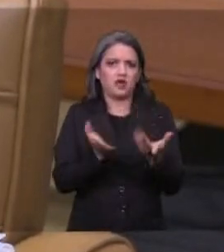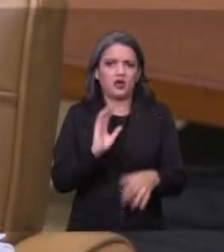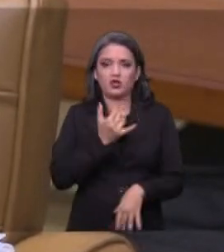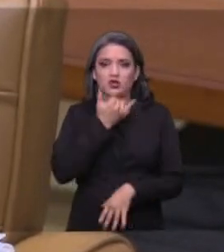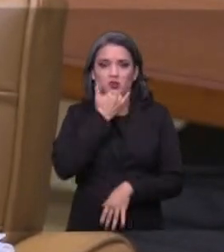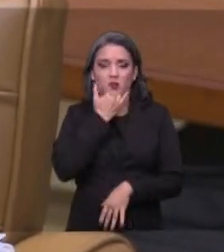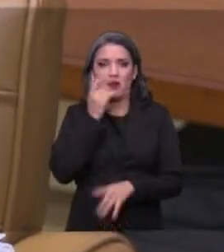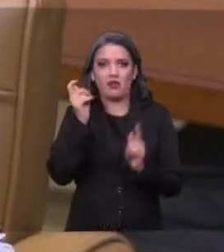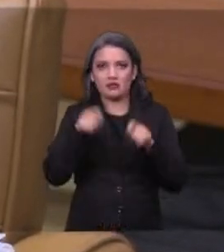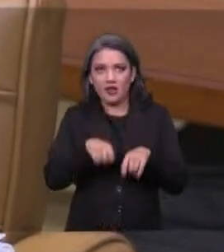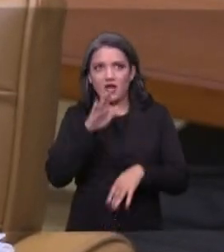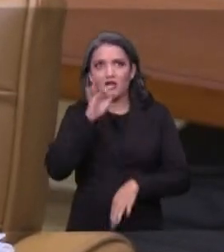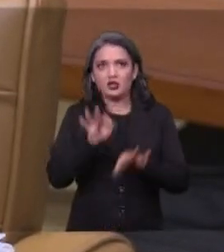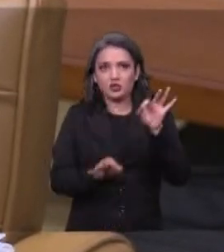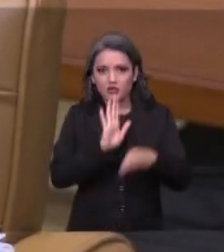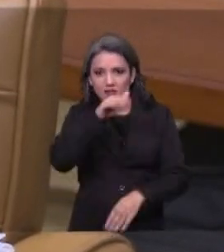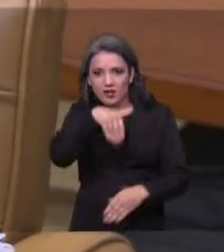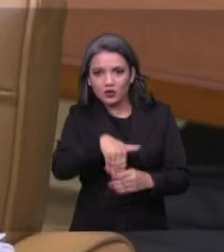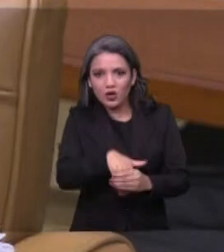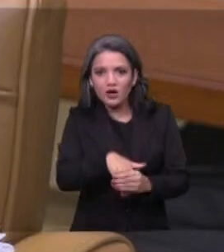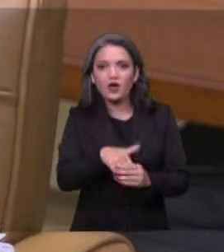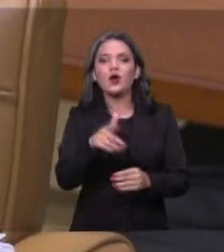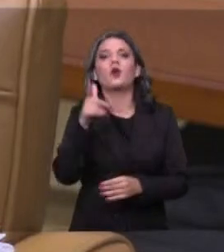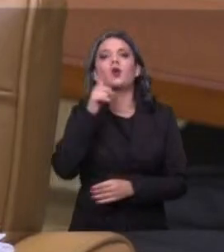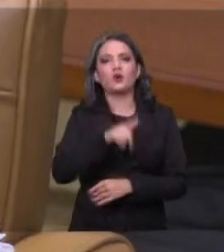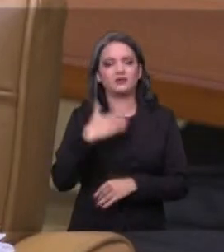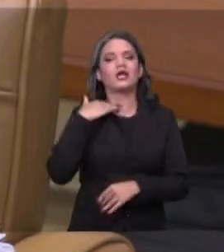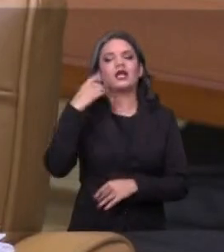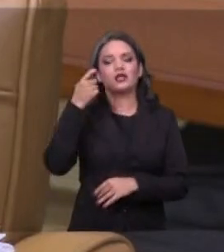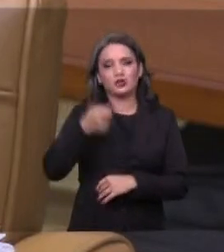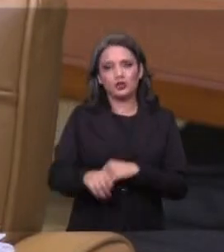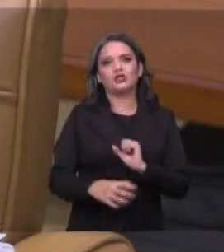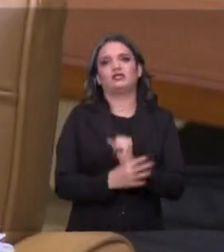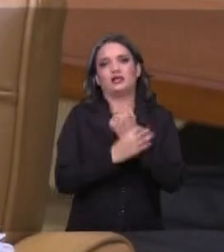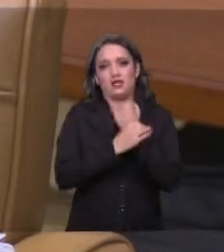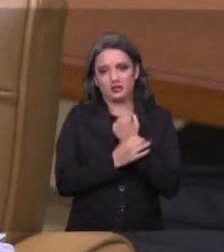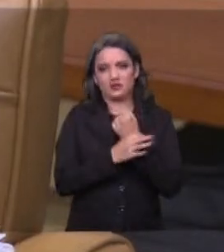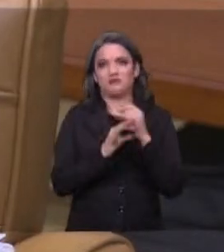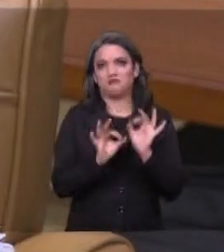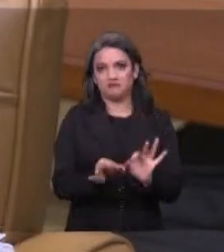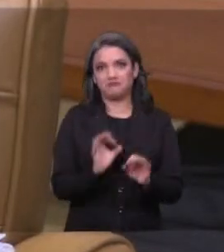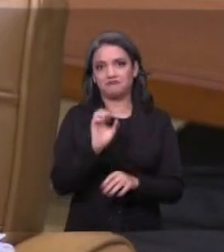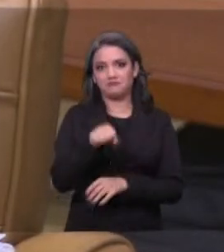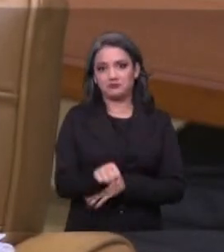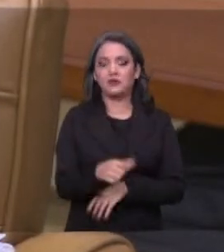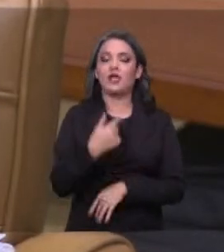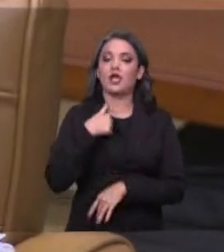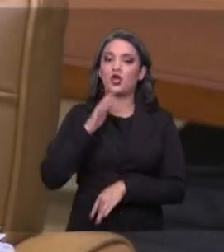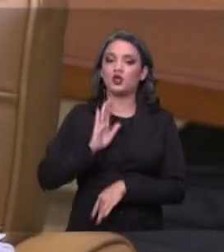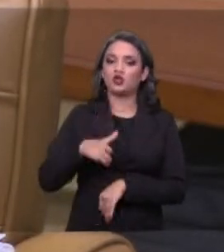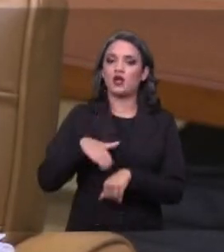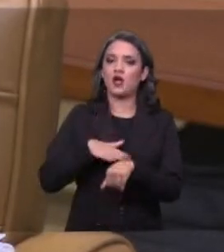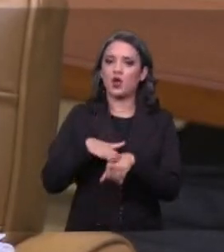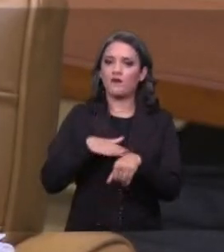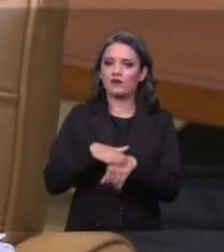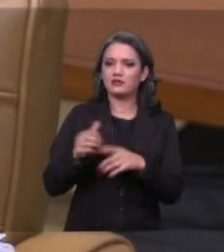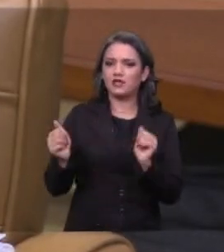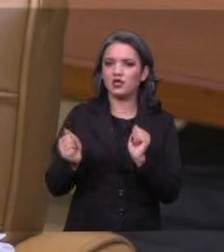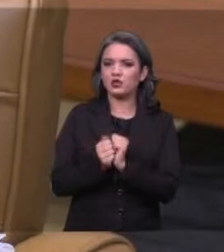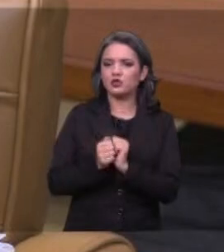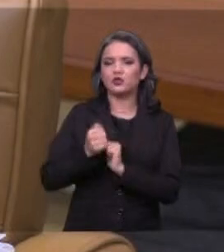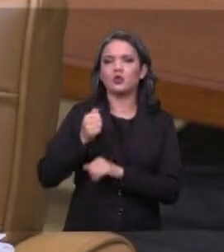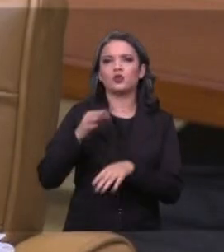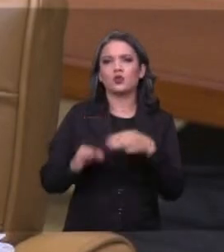da mesma forma que a Justiça Comum instituiu o juízo de garantias. Tive uma conversa, conversamos eu e o ministro